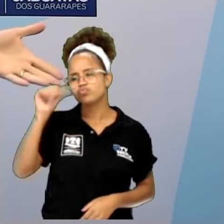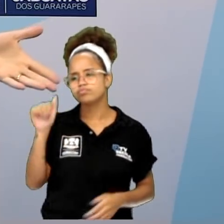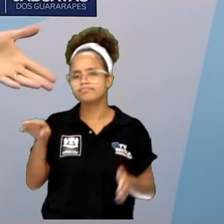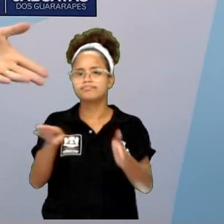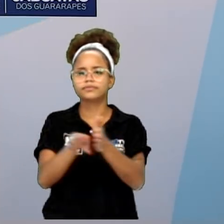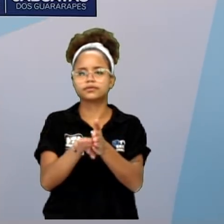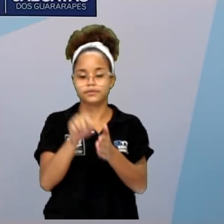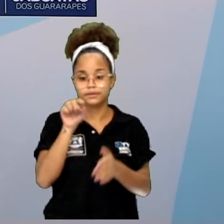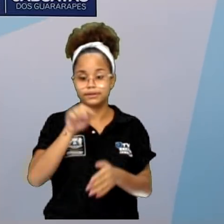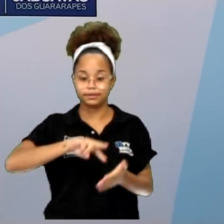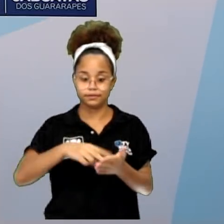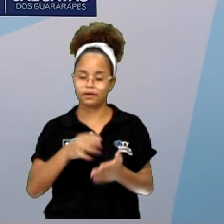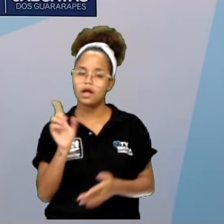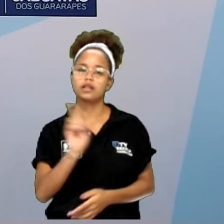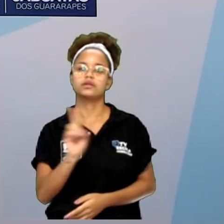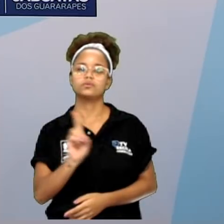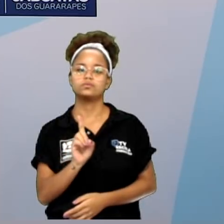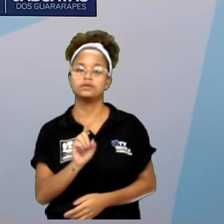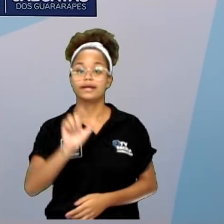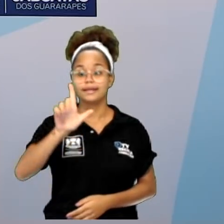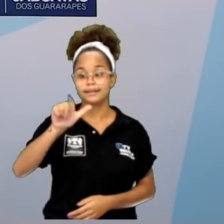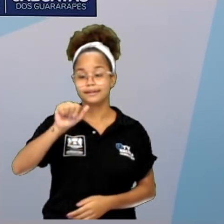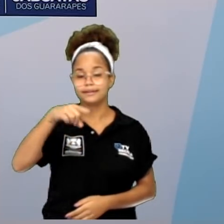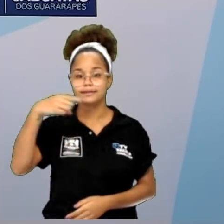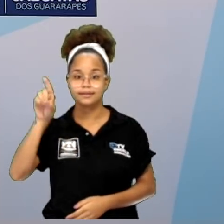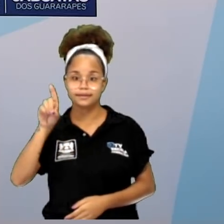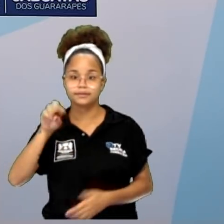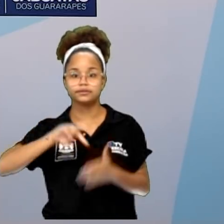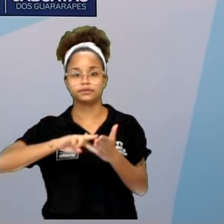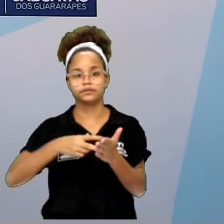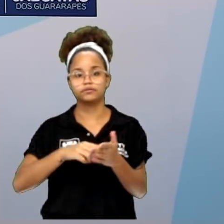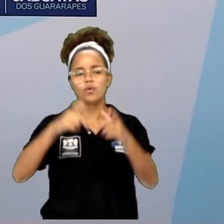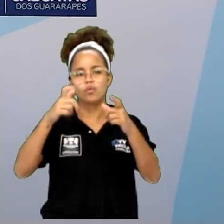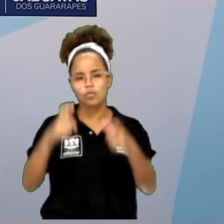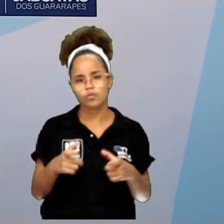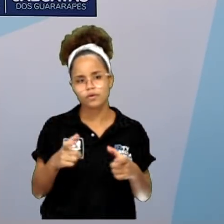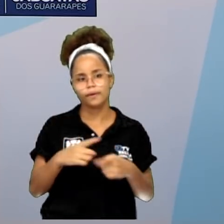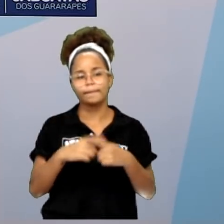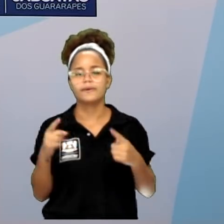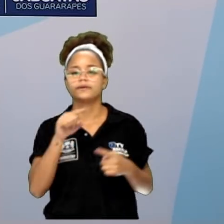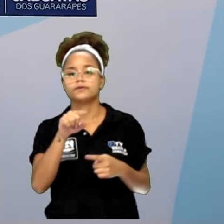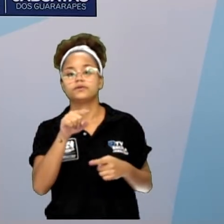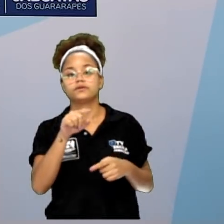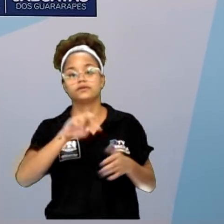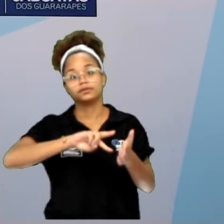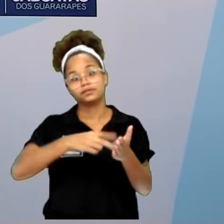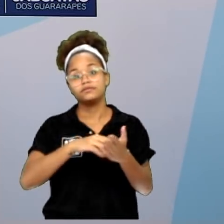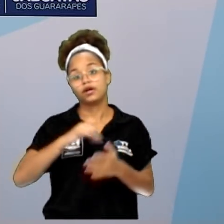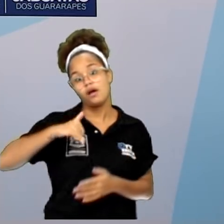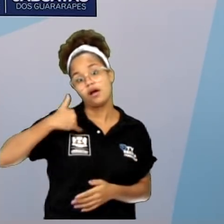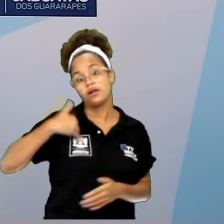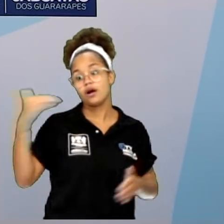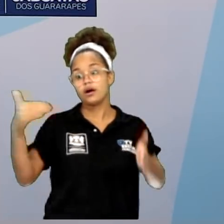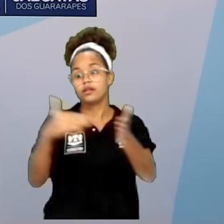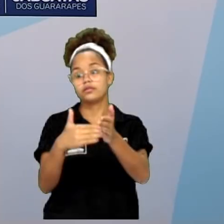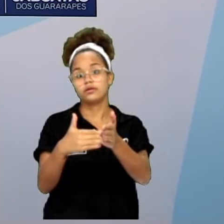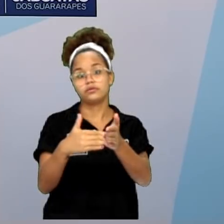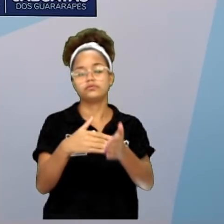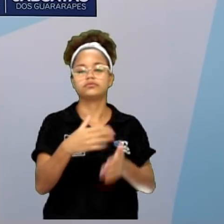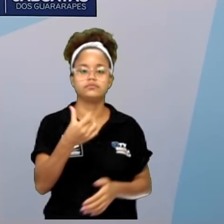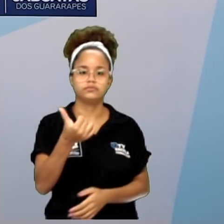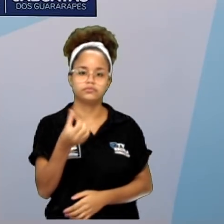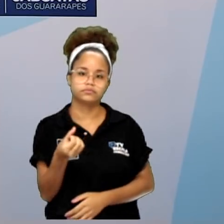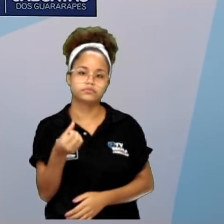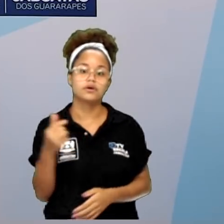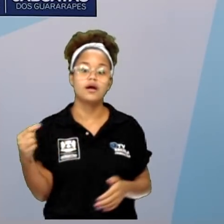advérbio de negação. E esse lá, como eu falei agora há pouco, geralmente usado para lugar, mas aqui o referente é a idade. Então ele está falando do tempo, eles nunca